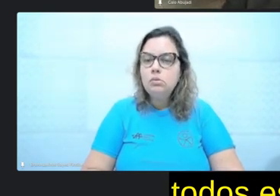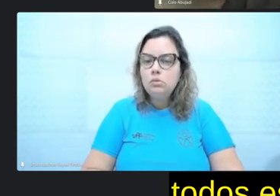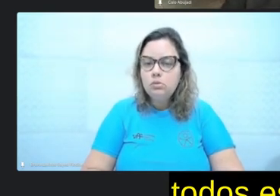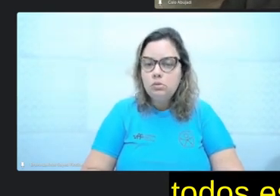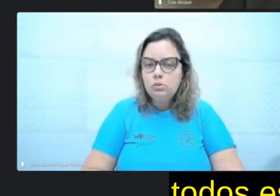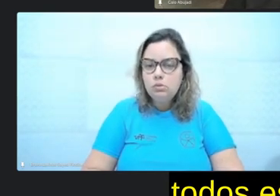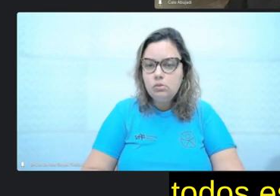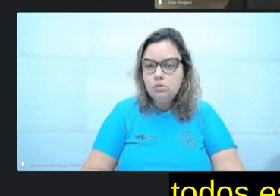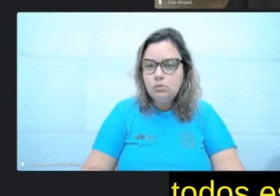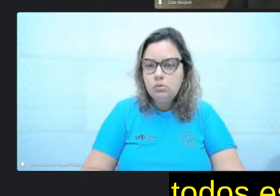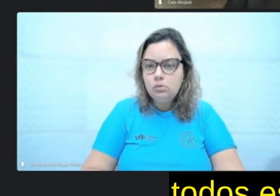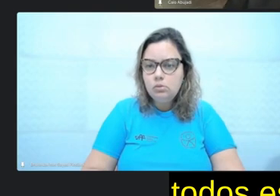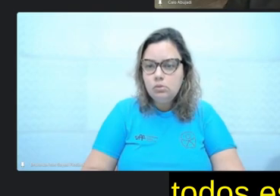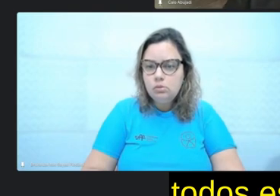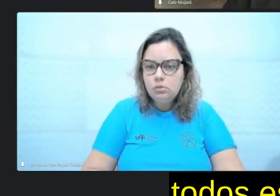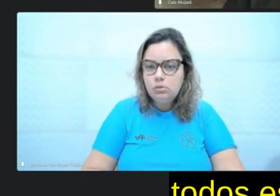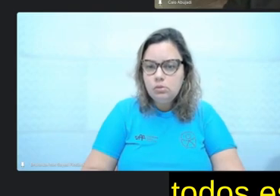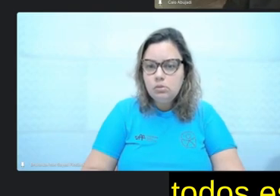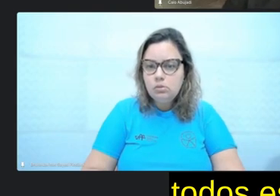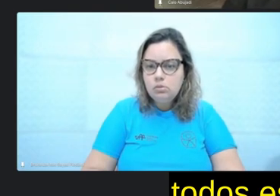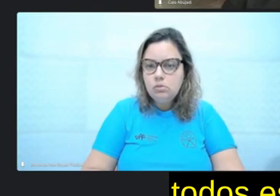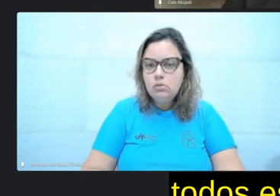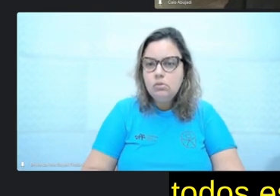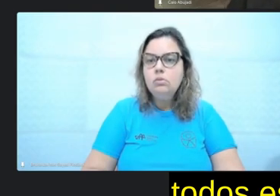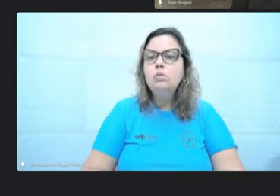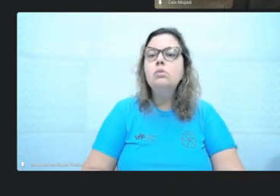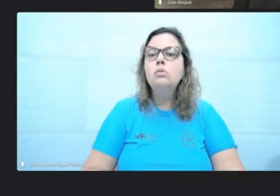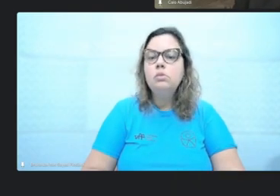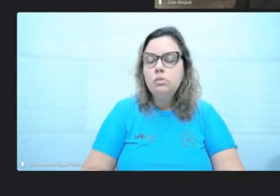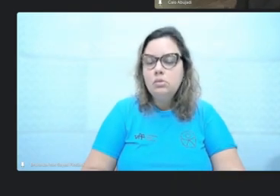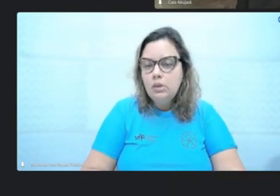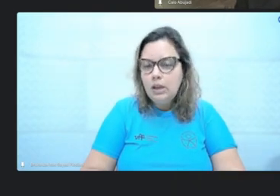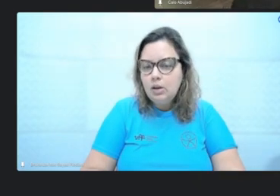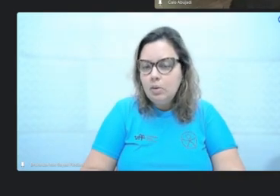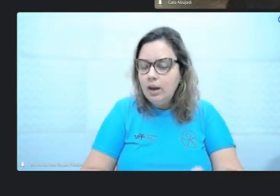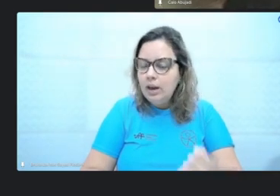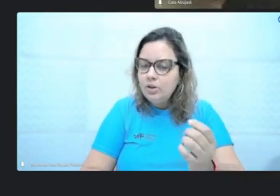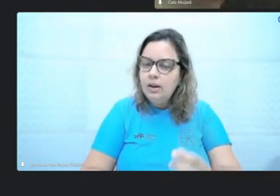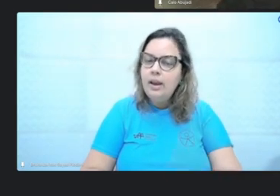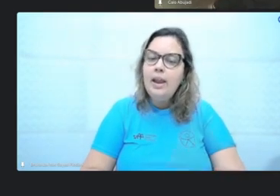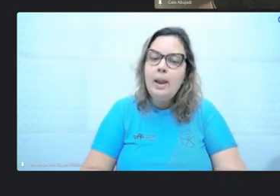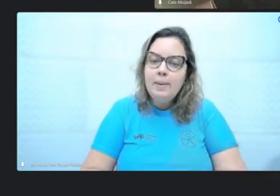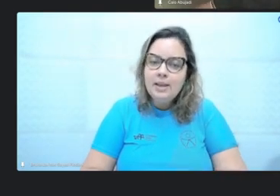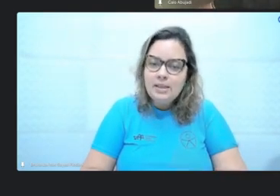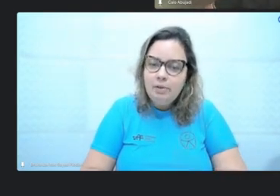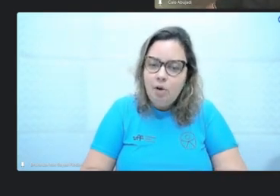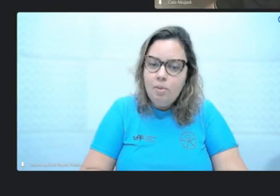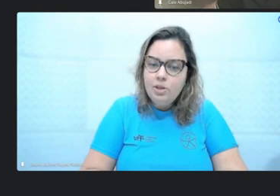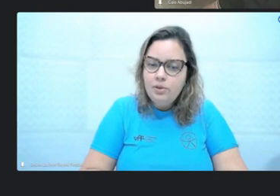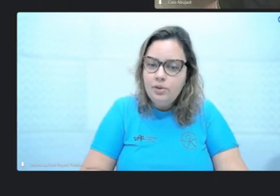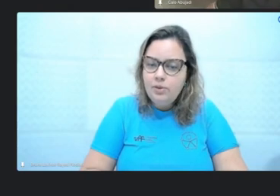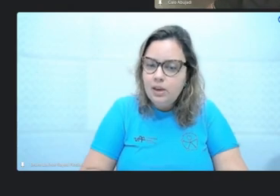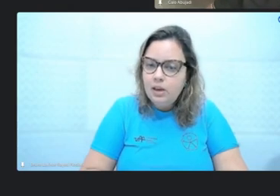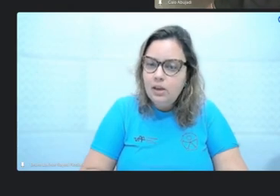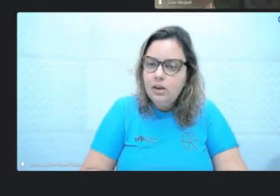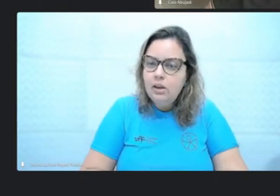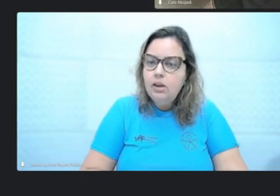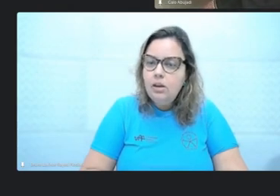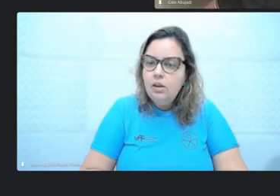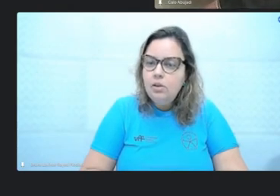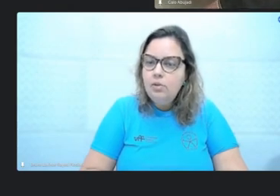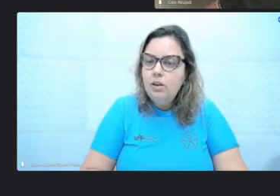também aumentam muito a incidência nesse mundo mais urbano. Então, acho que repensar a forma de viver,